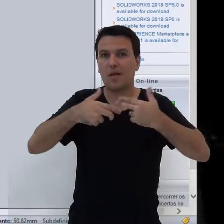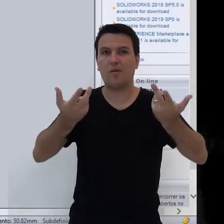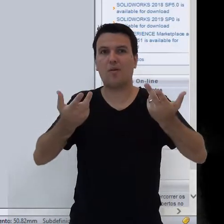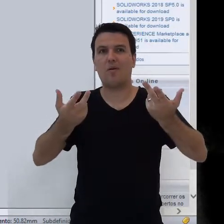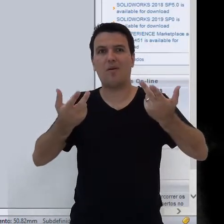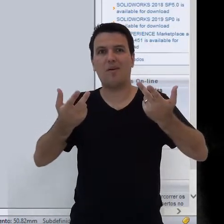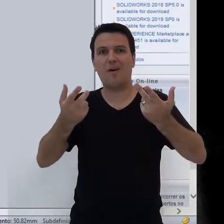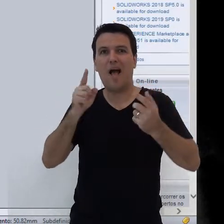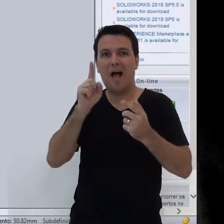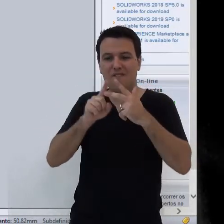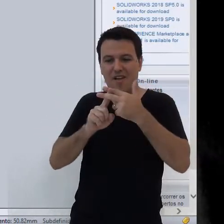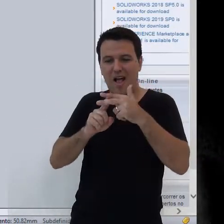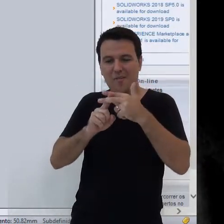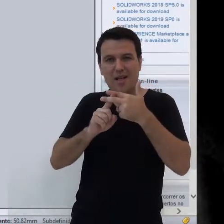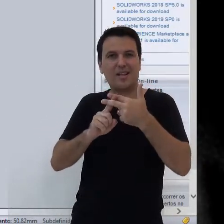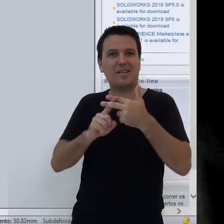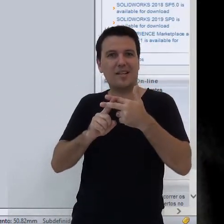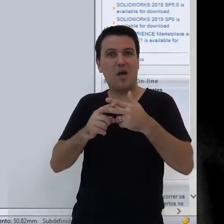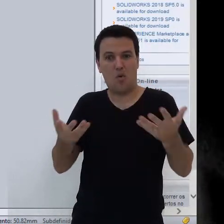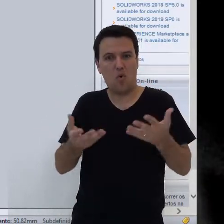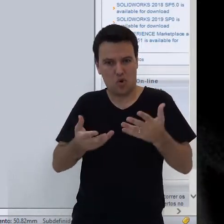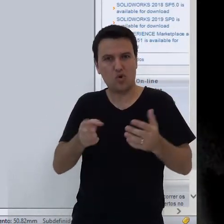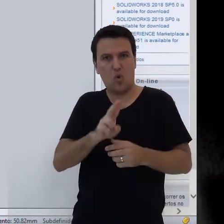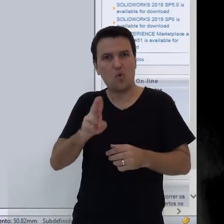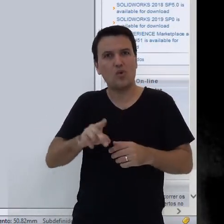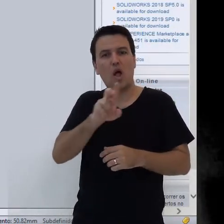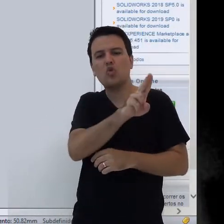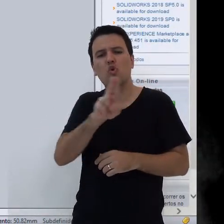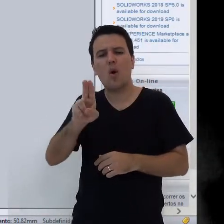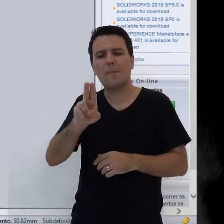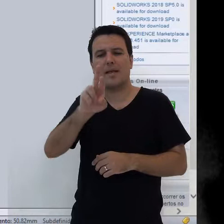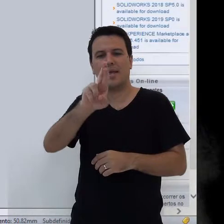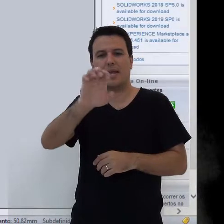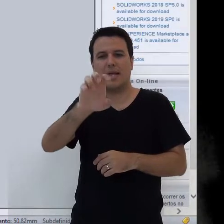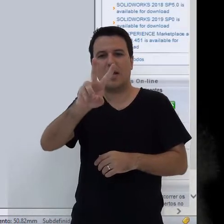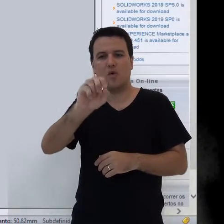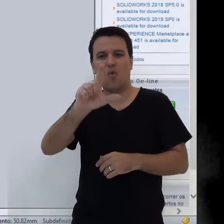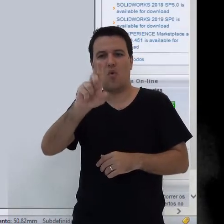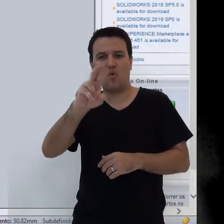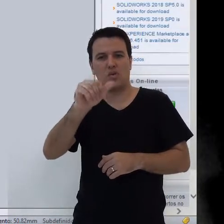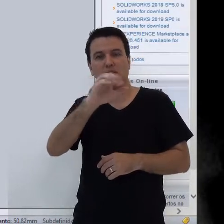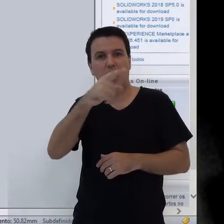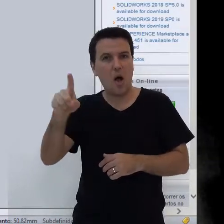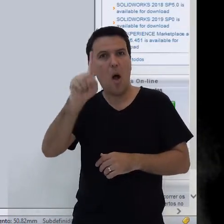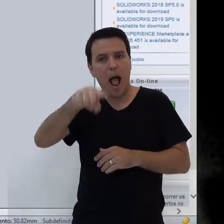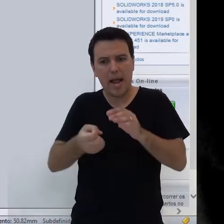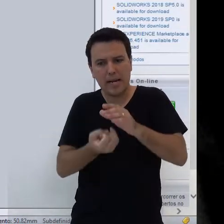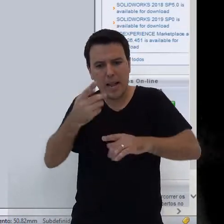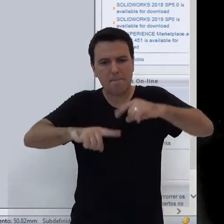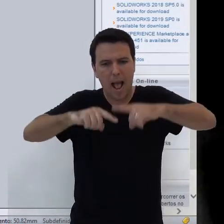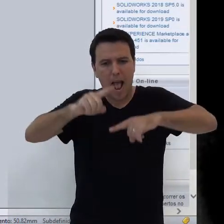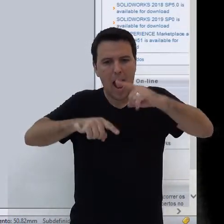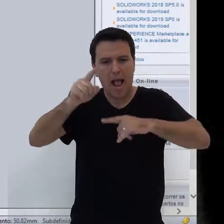isso, esse recurso que a gente vai usar hoje se chama revolução, porque ele cria sólidos de revolução